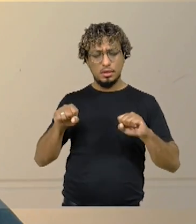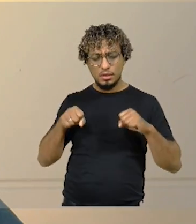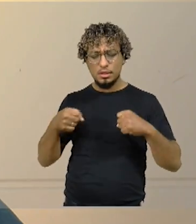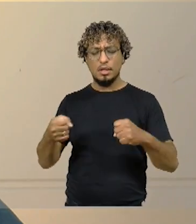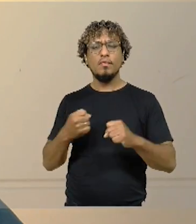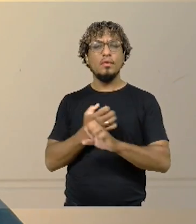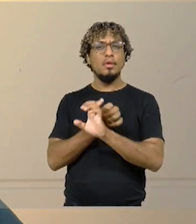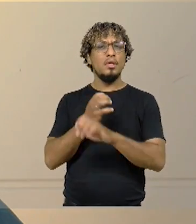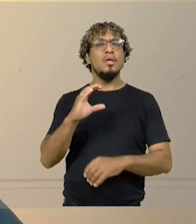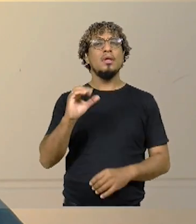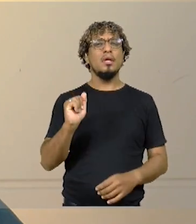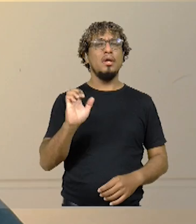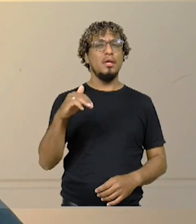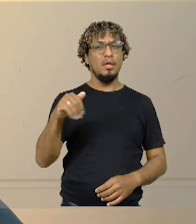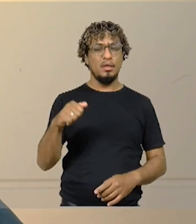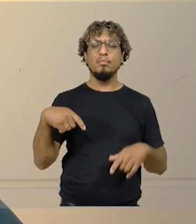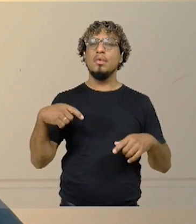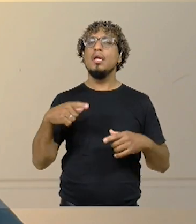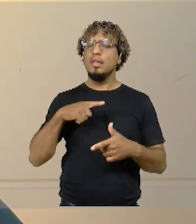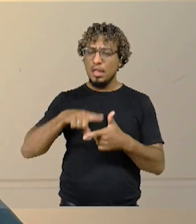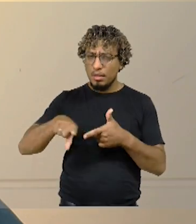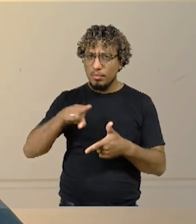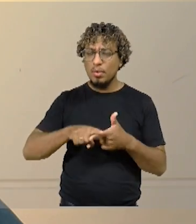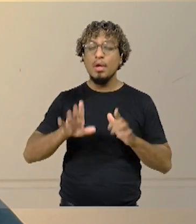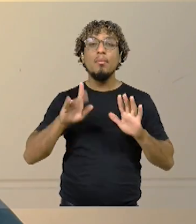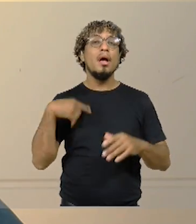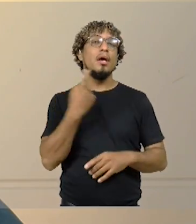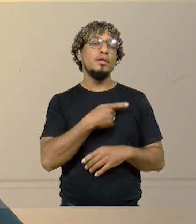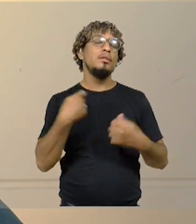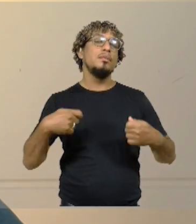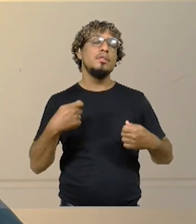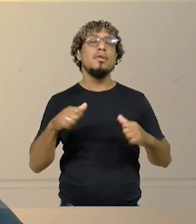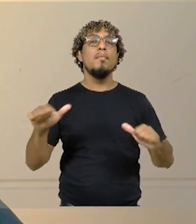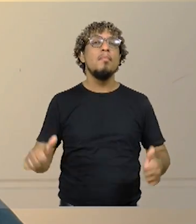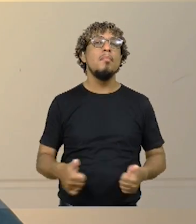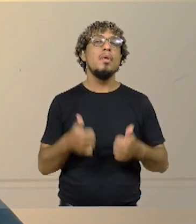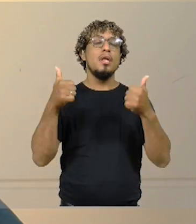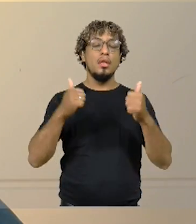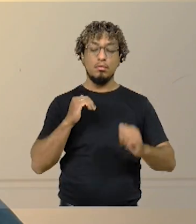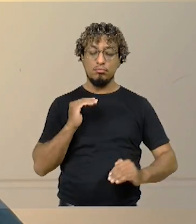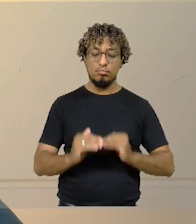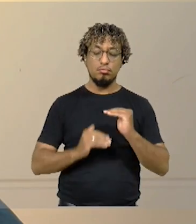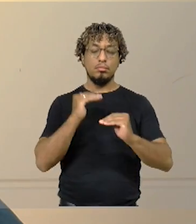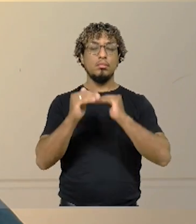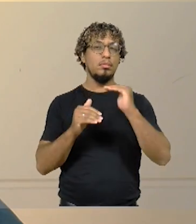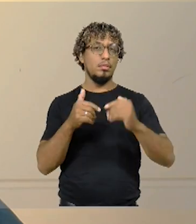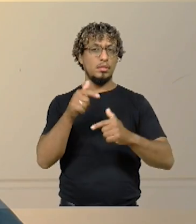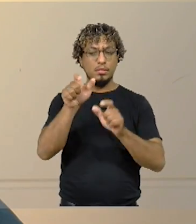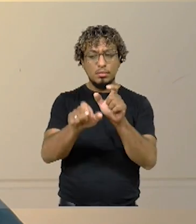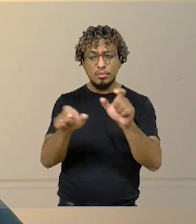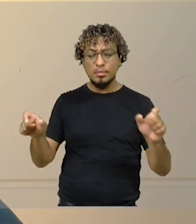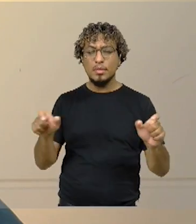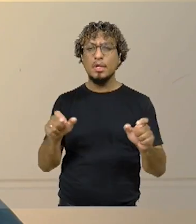Câmara de Vereadores, vamos ter que fazer uma discussão da importância de respeitar o que os conselhos populares definiram